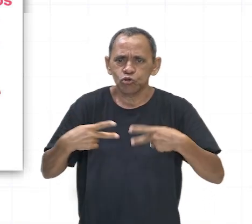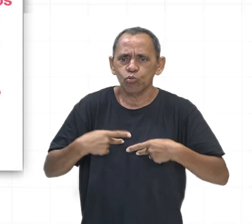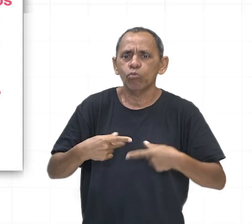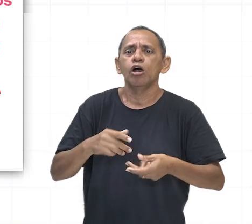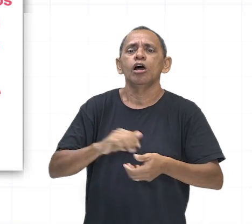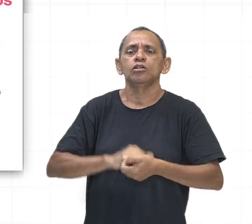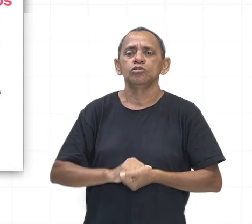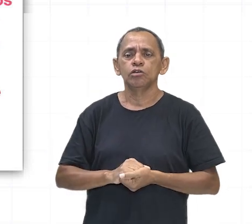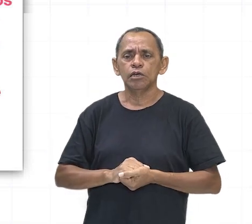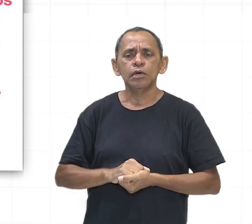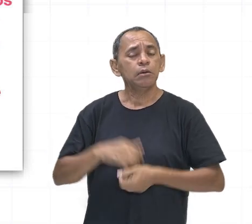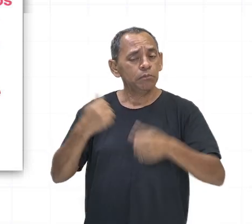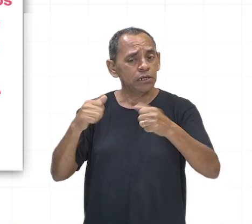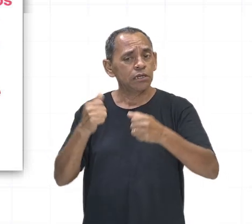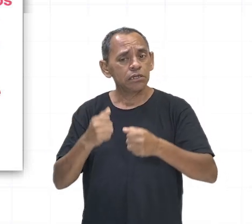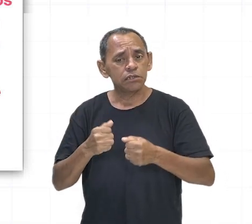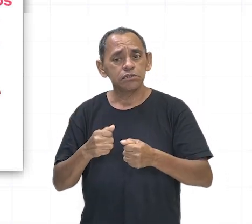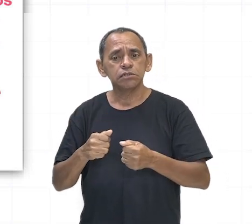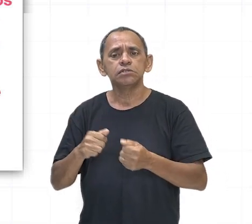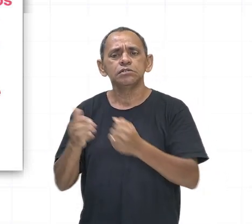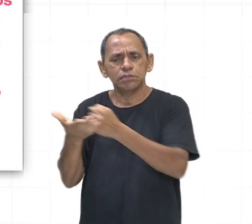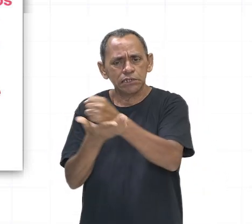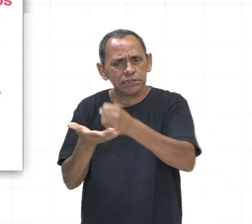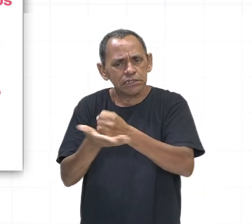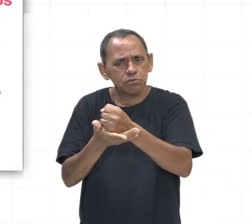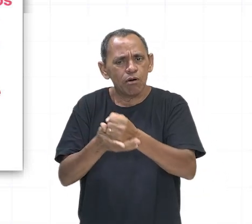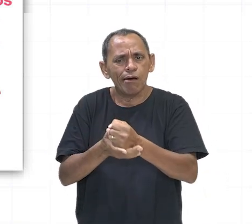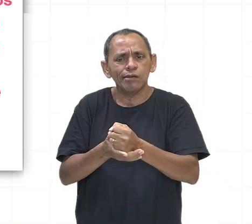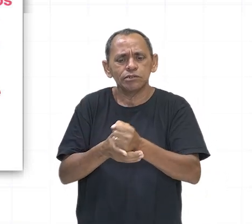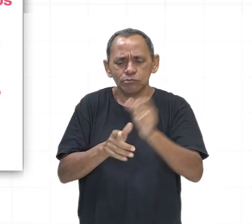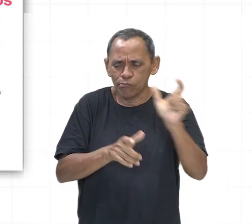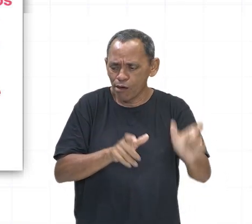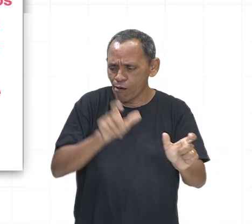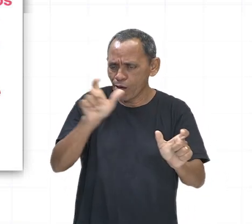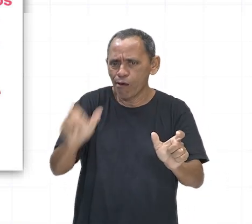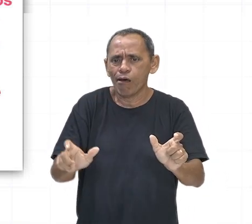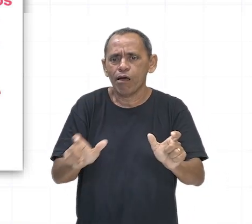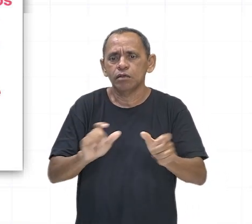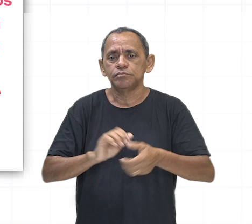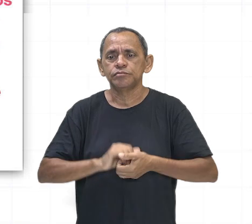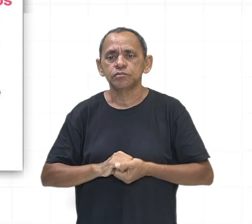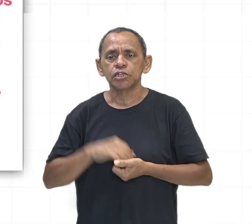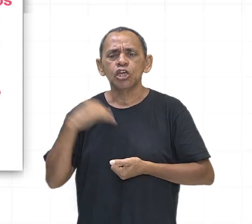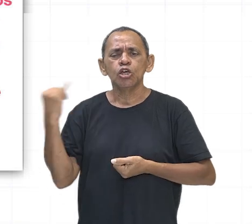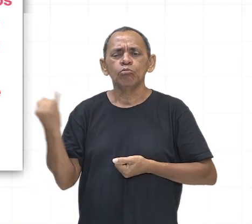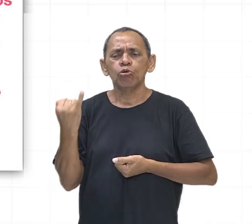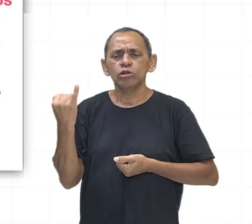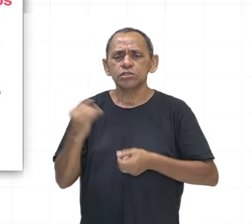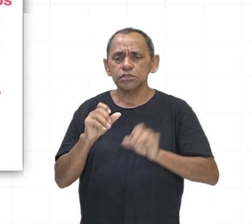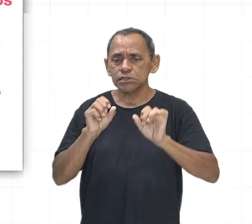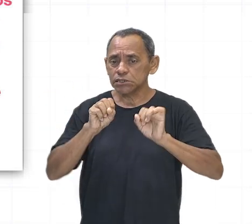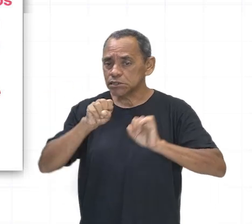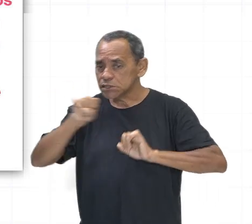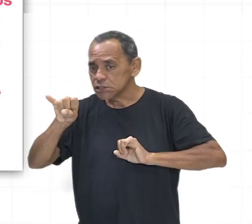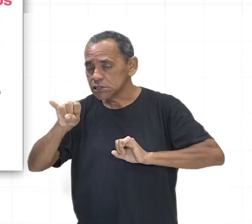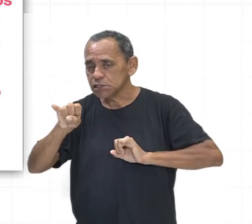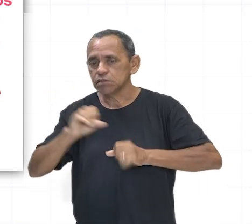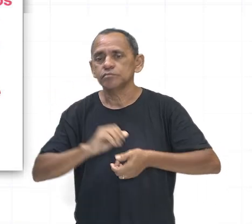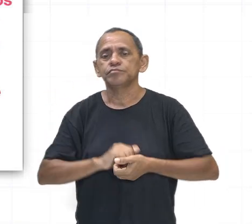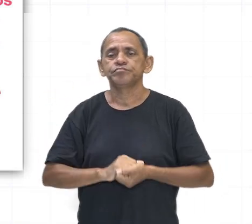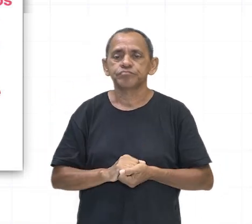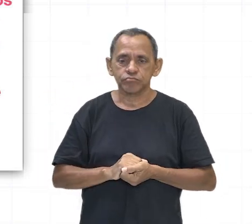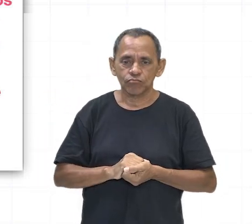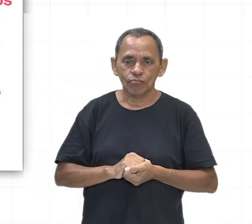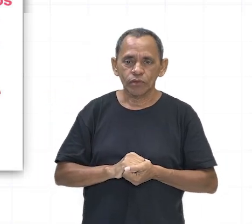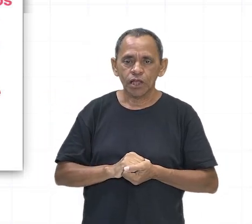situação que eu queria te convidar é o seguinte, que esses pilares, eles são importantes, porque caso não ocorra tanto a